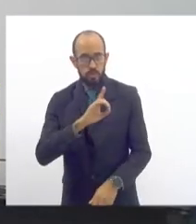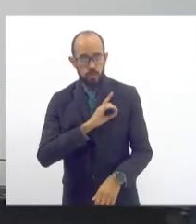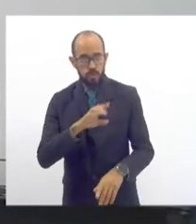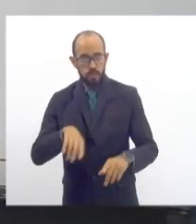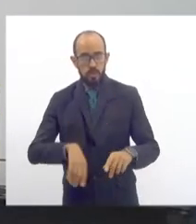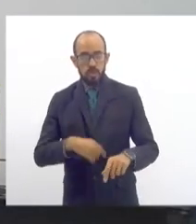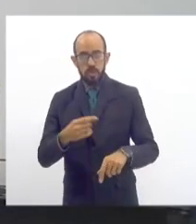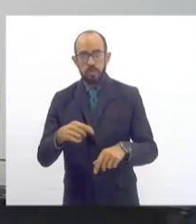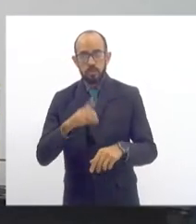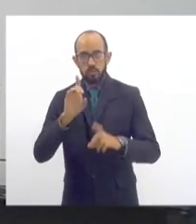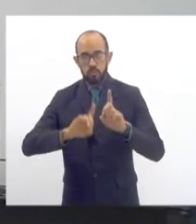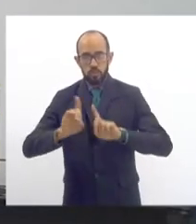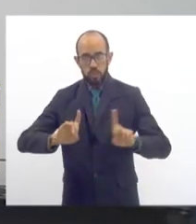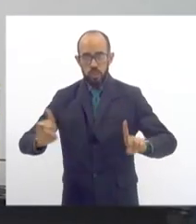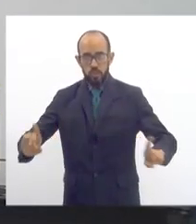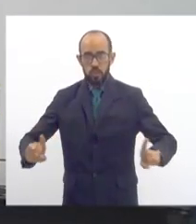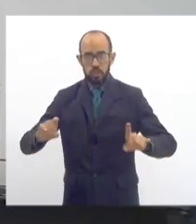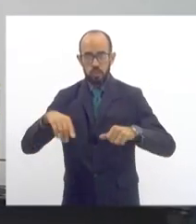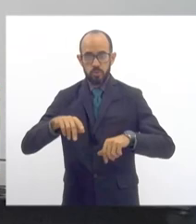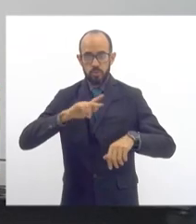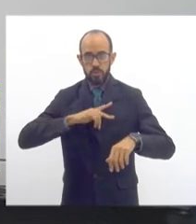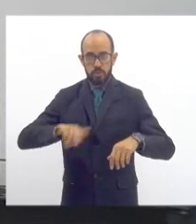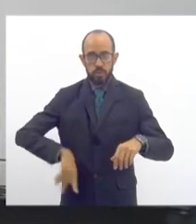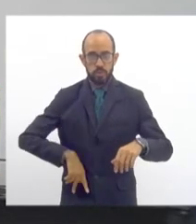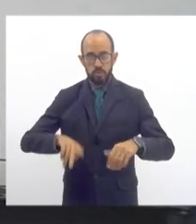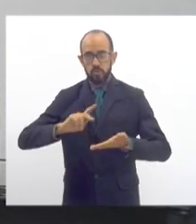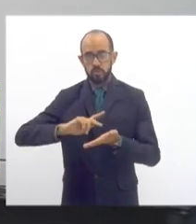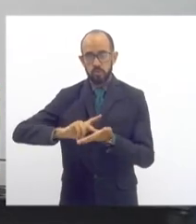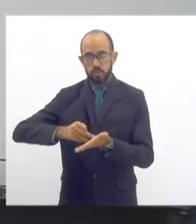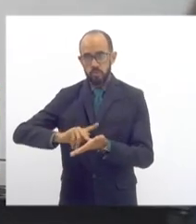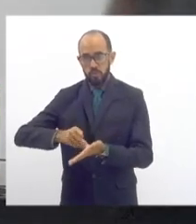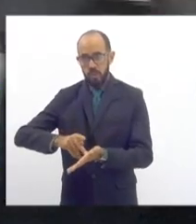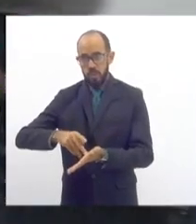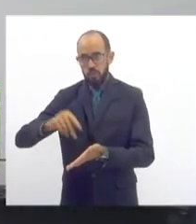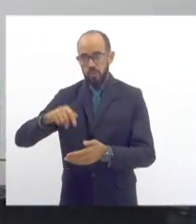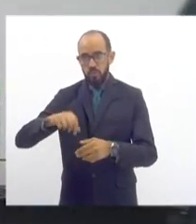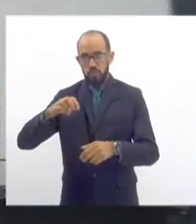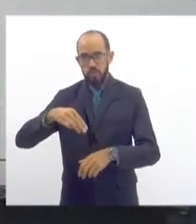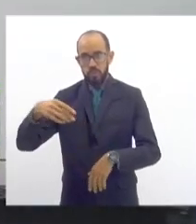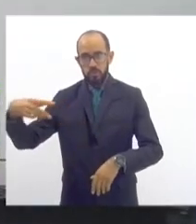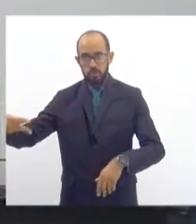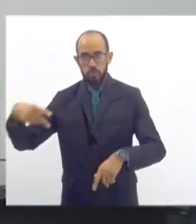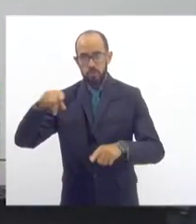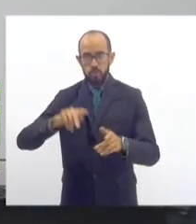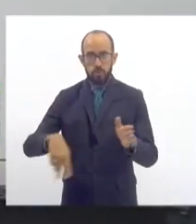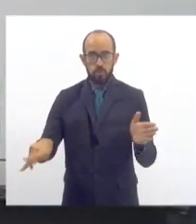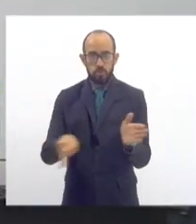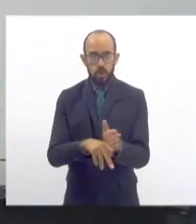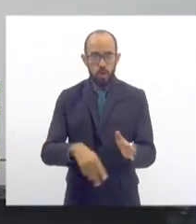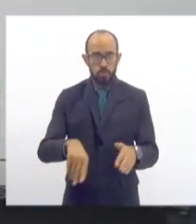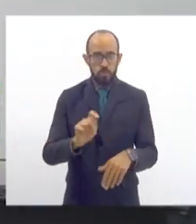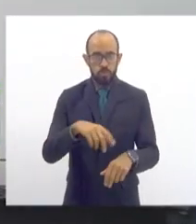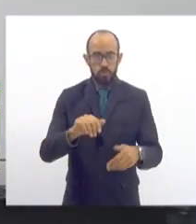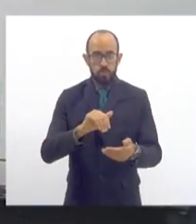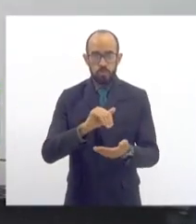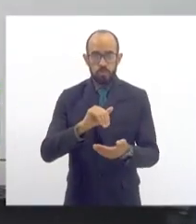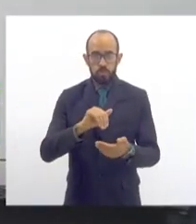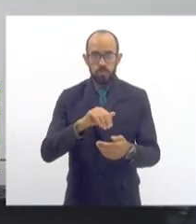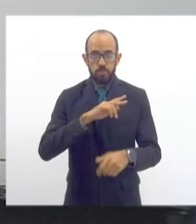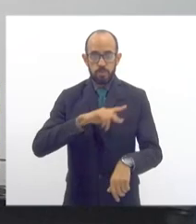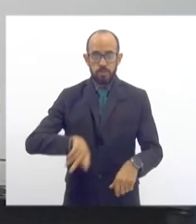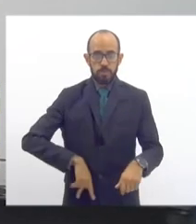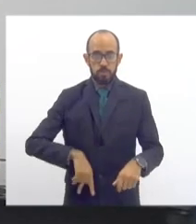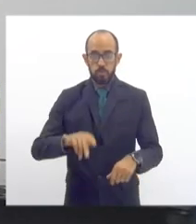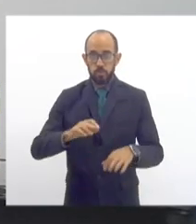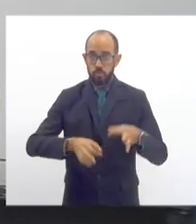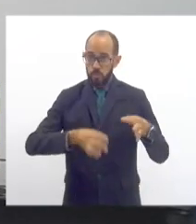os seus diretores, o presidente do sindicato, alguns diretores, o Ministério Público e o próprio presidente do Tribunal. E, entre esses